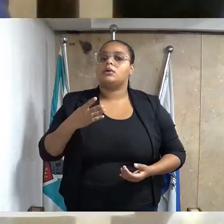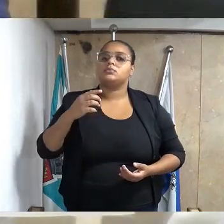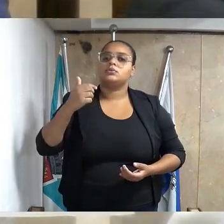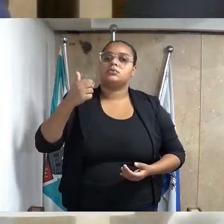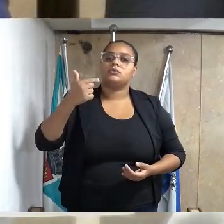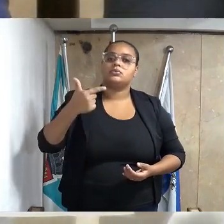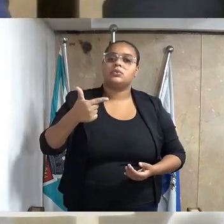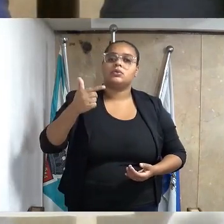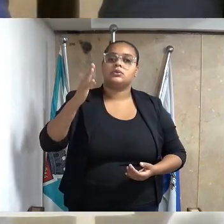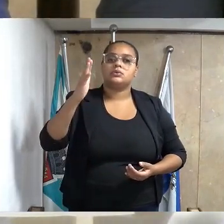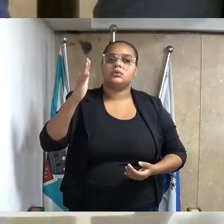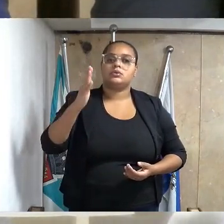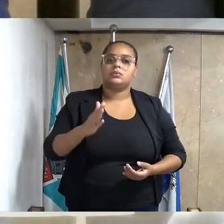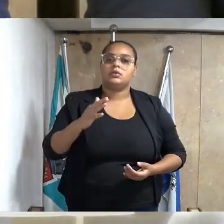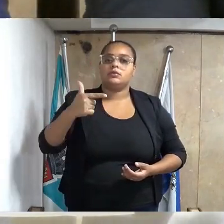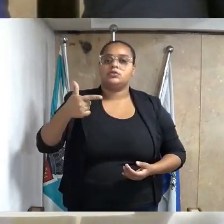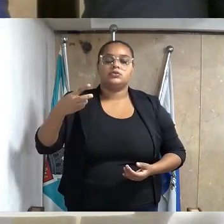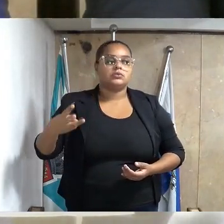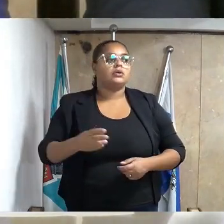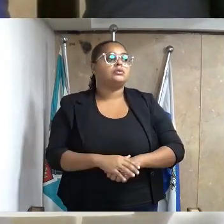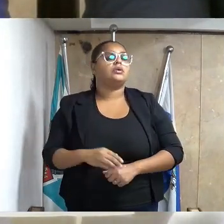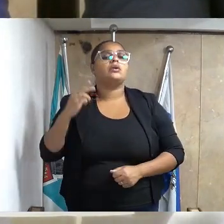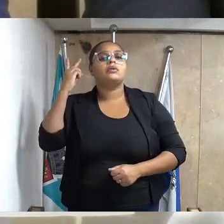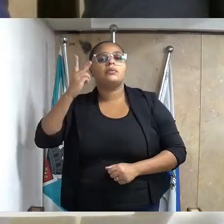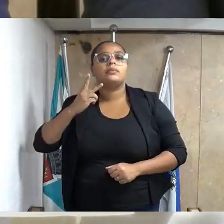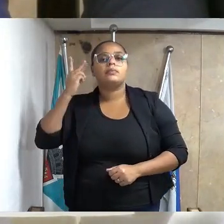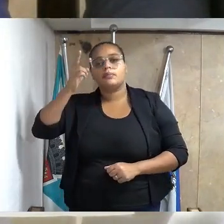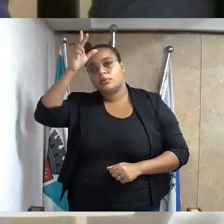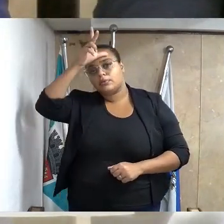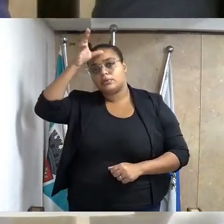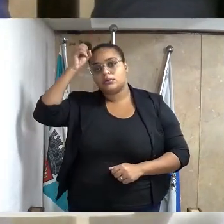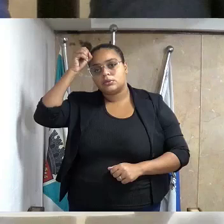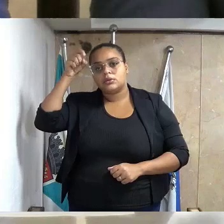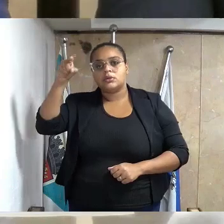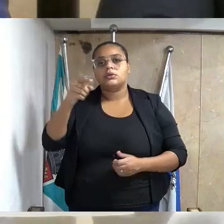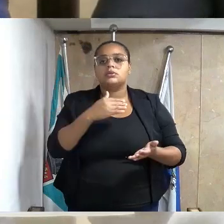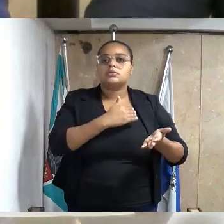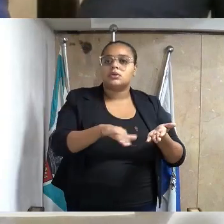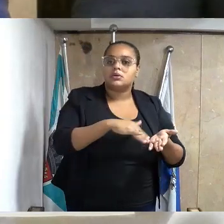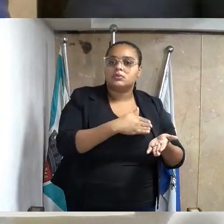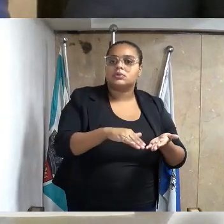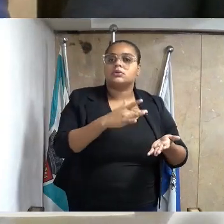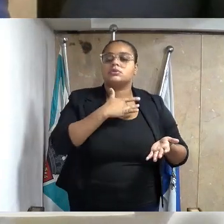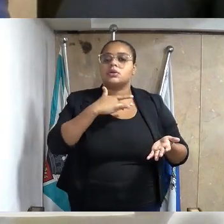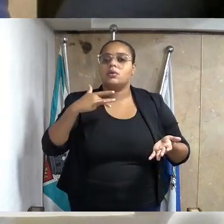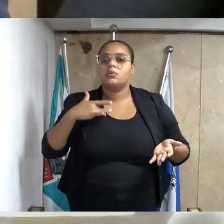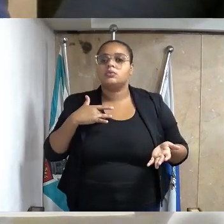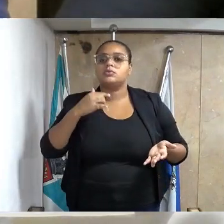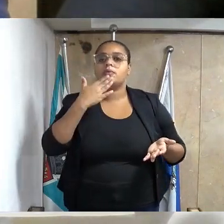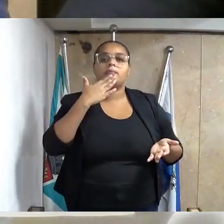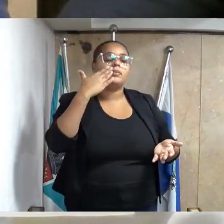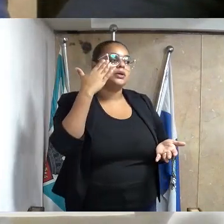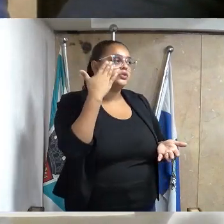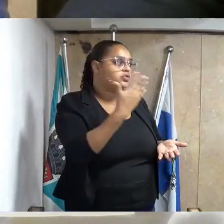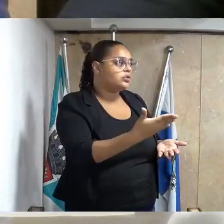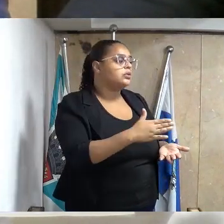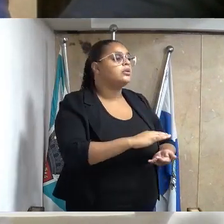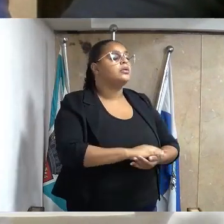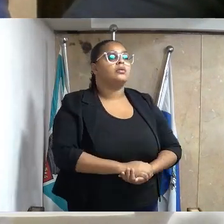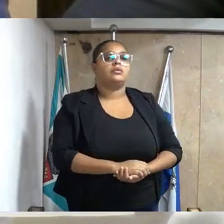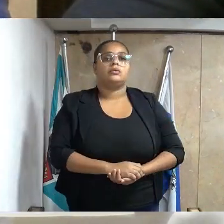642/2023, da Prefeitura Municipal do Duque de Caxias, da Secretaria Municipal de Saúde, solicitando o plenário desta